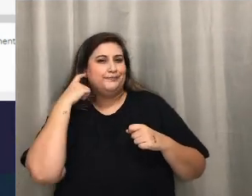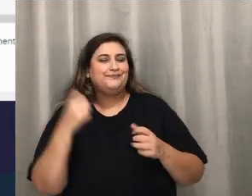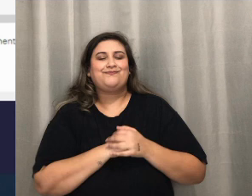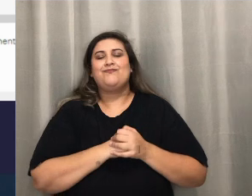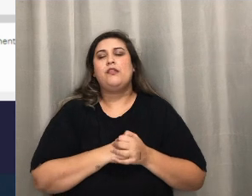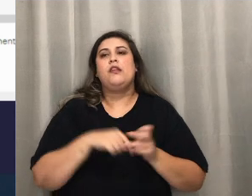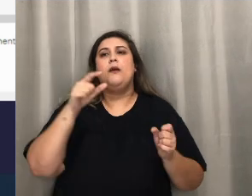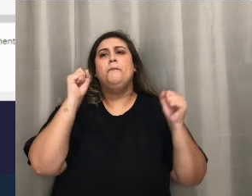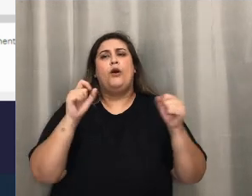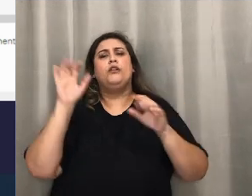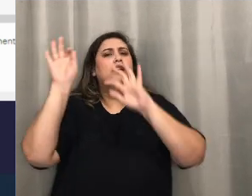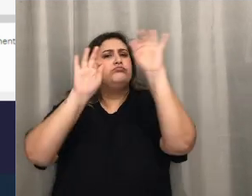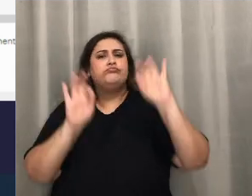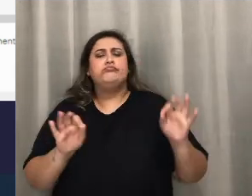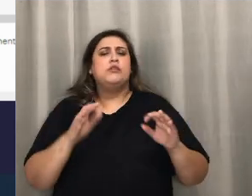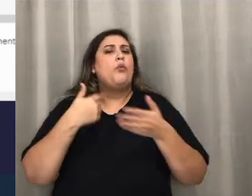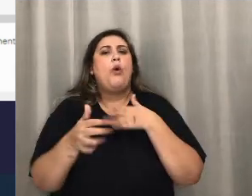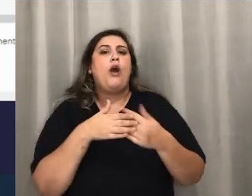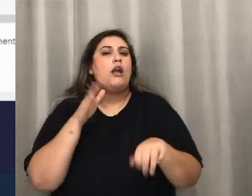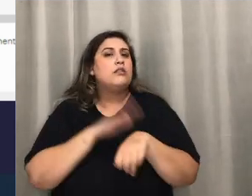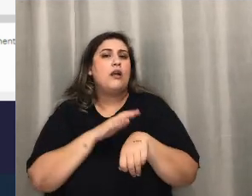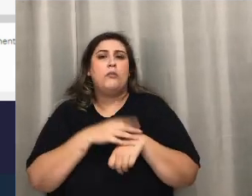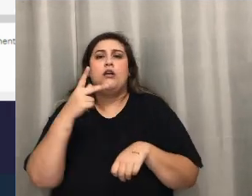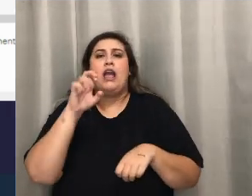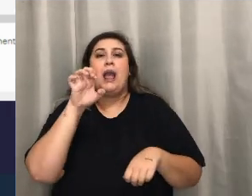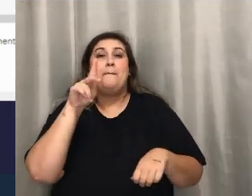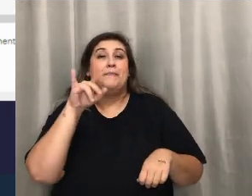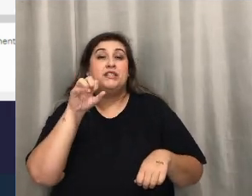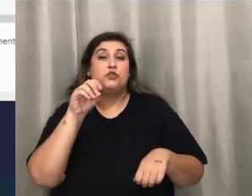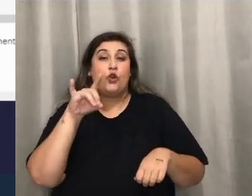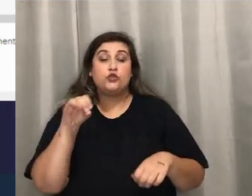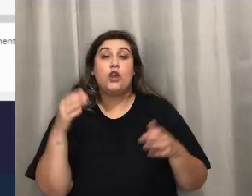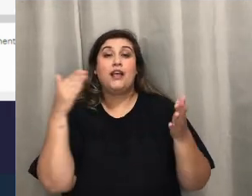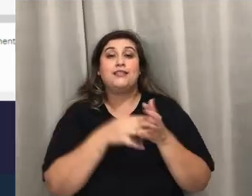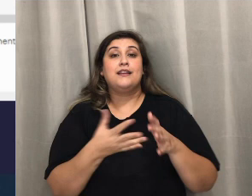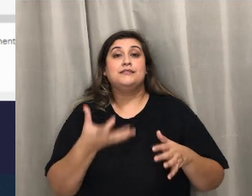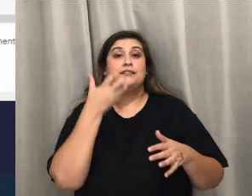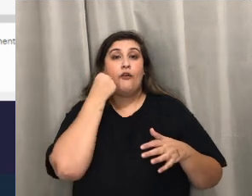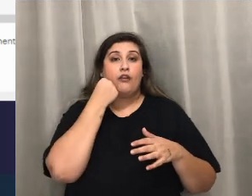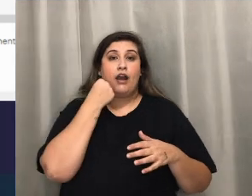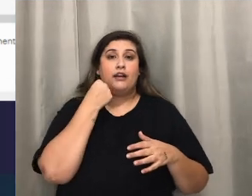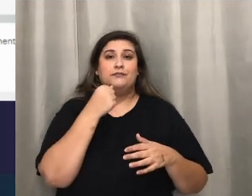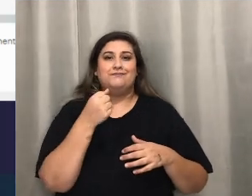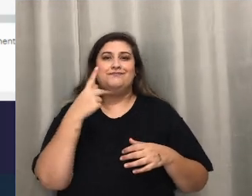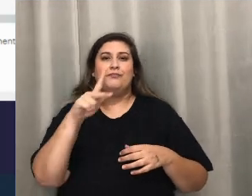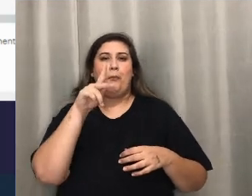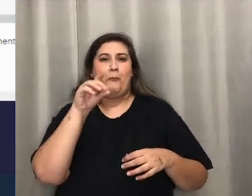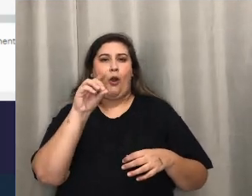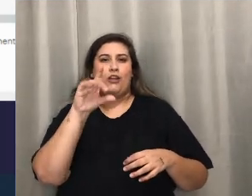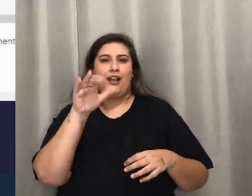a qualquer tempo o seu episódio até salvar o seu